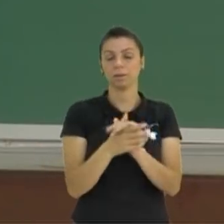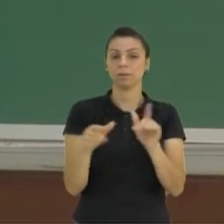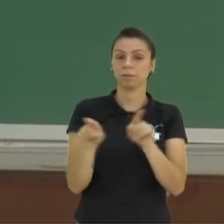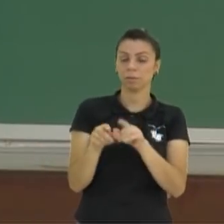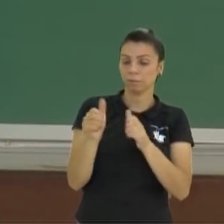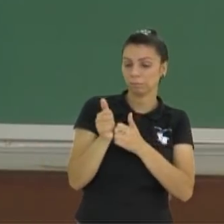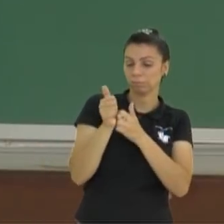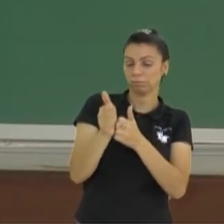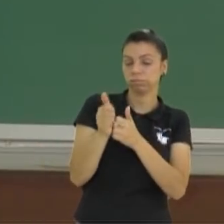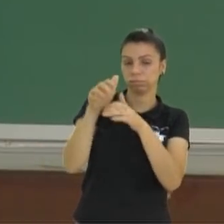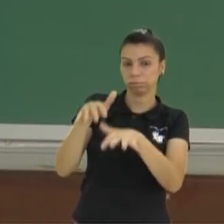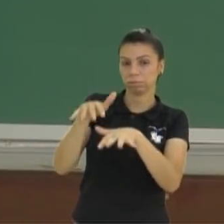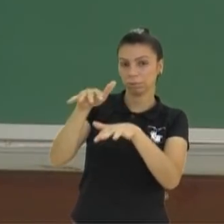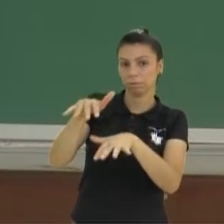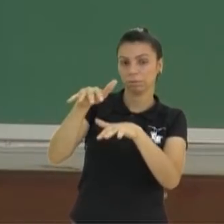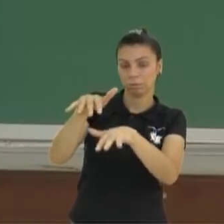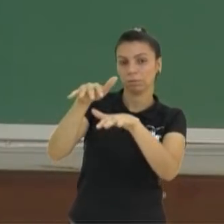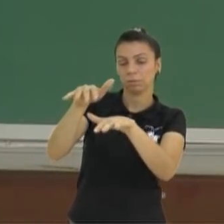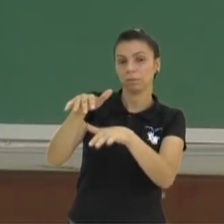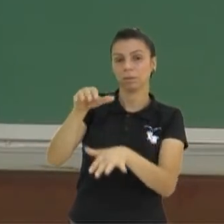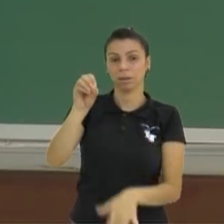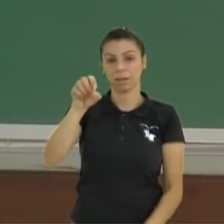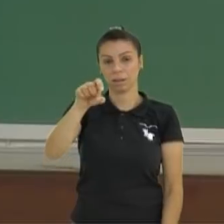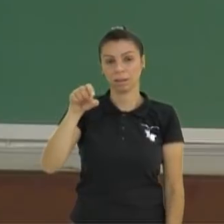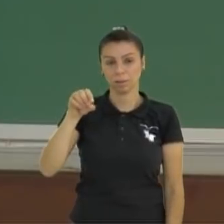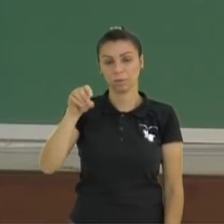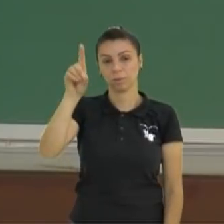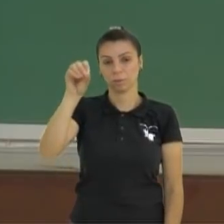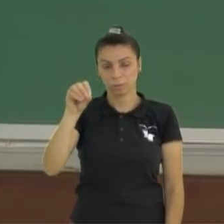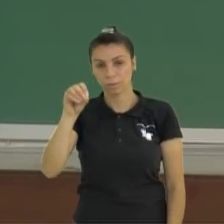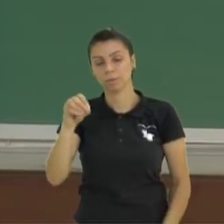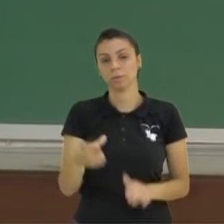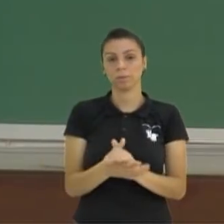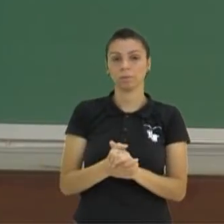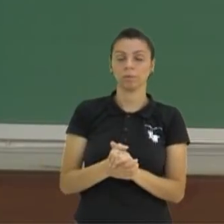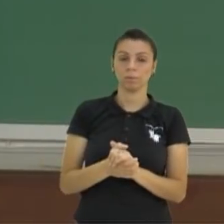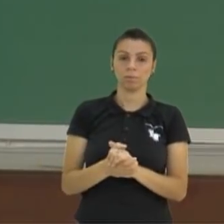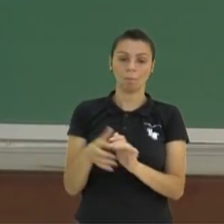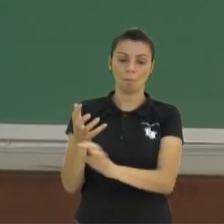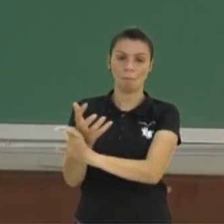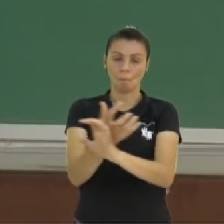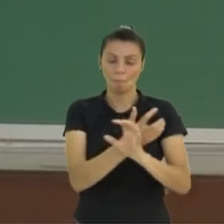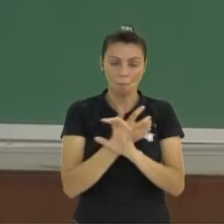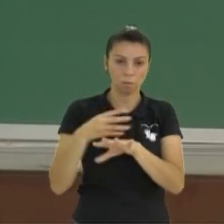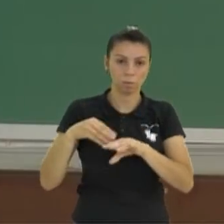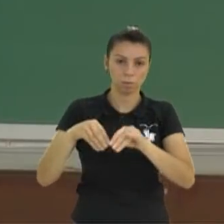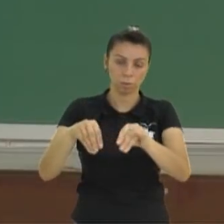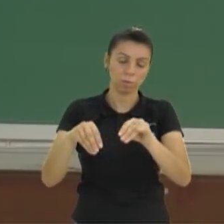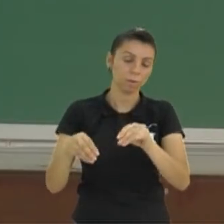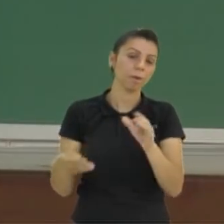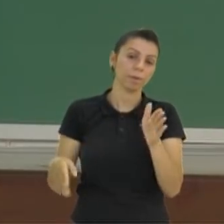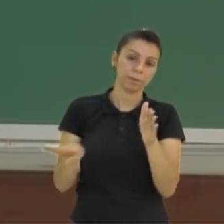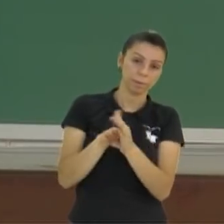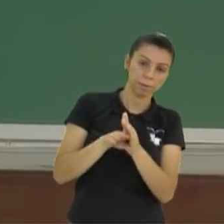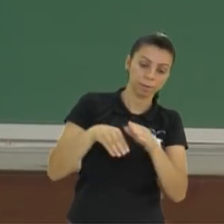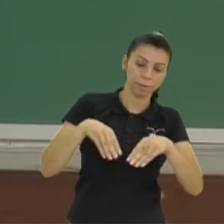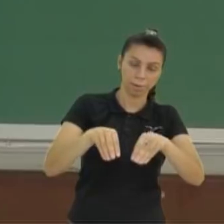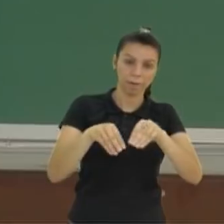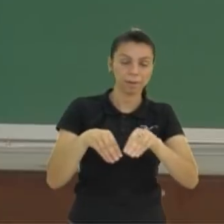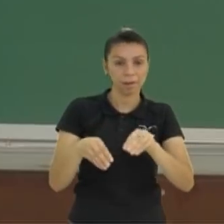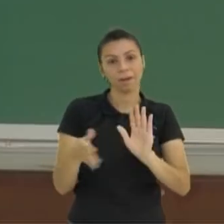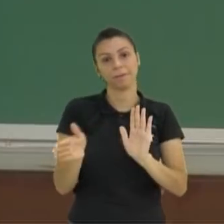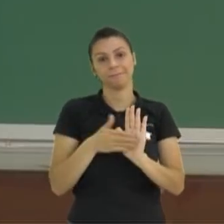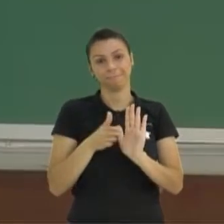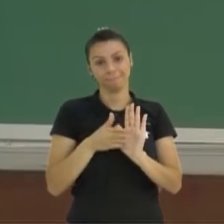dos israelitas, ou Êxodo, pelo deserto antes da sua chegada na chamada Terra Prometida.